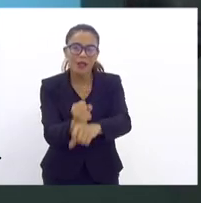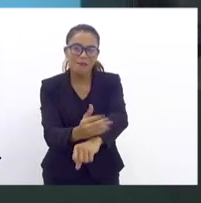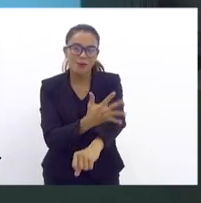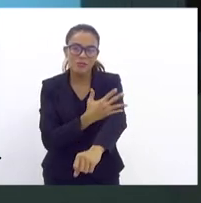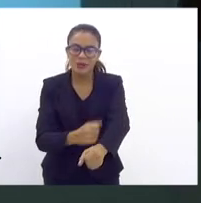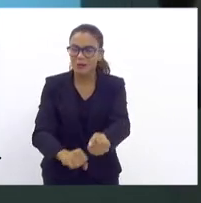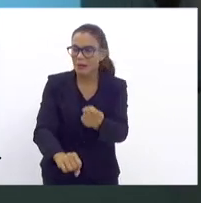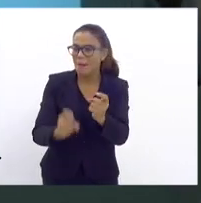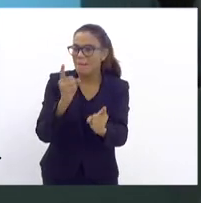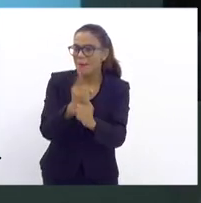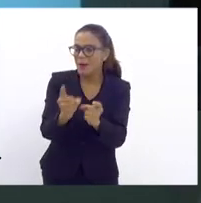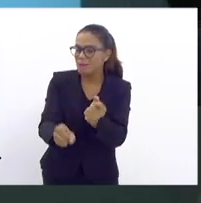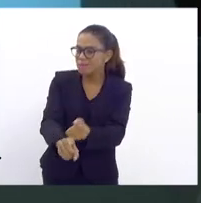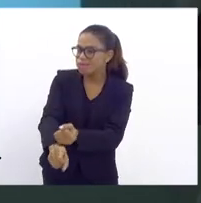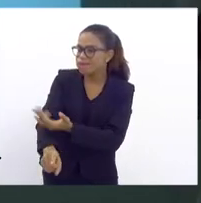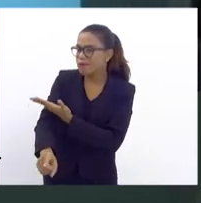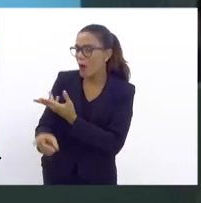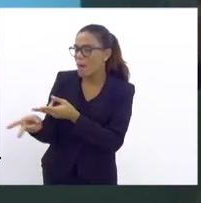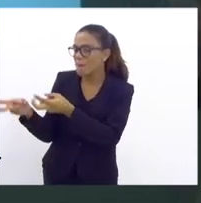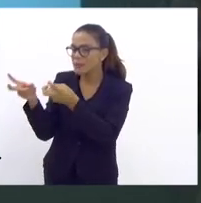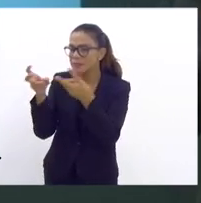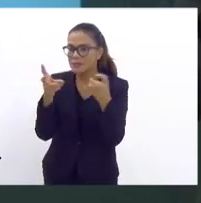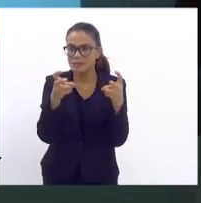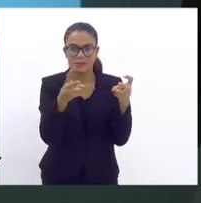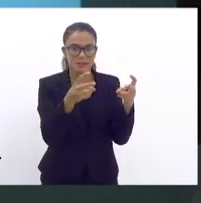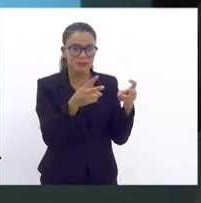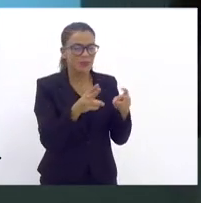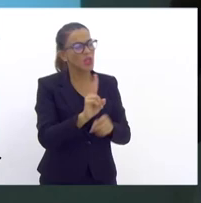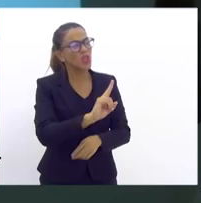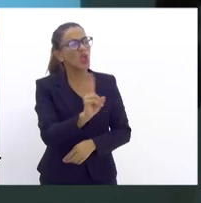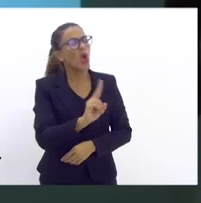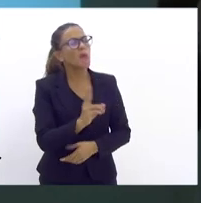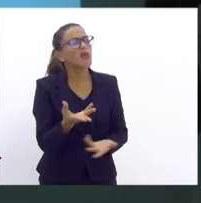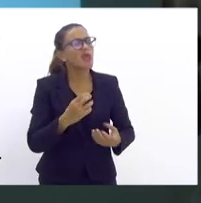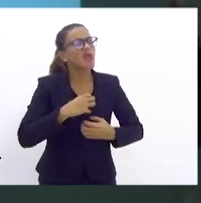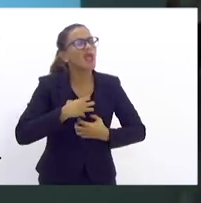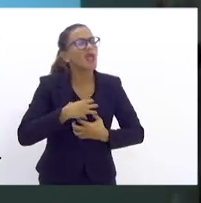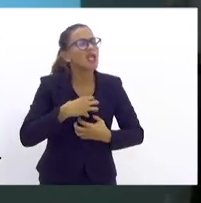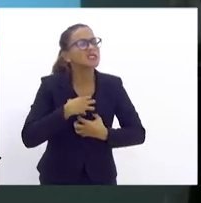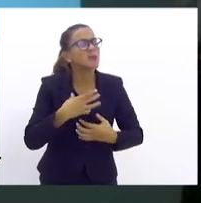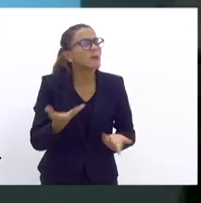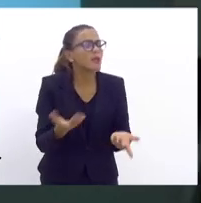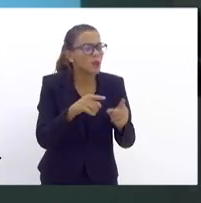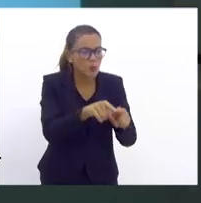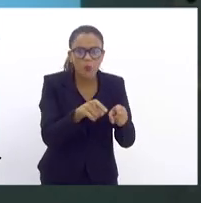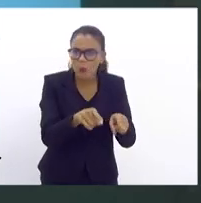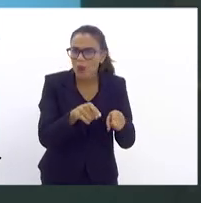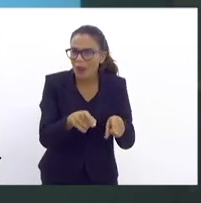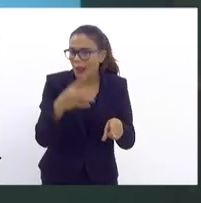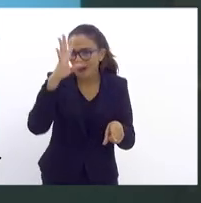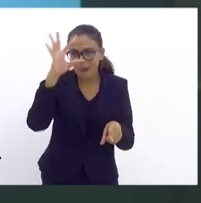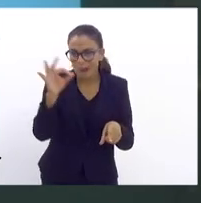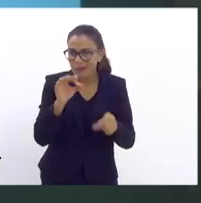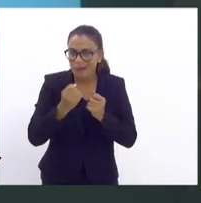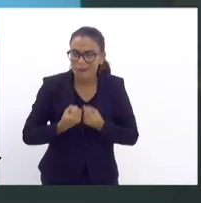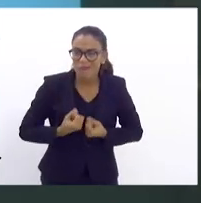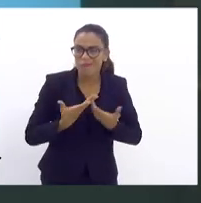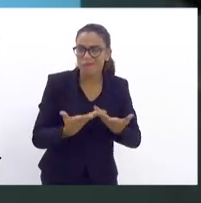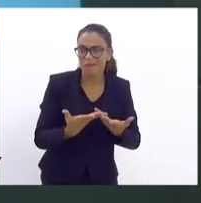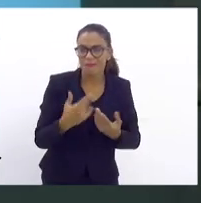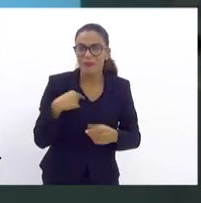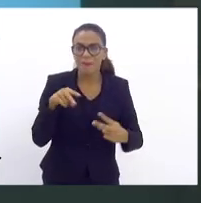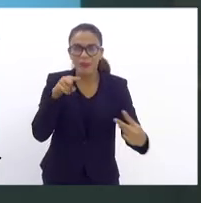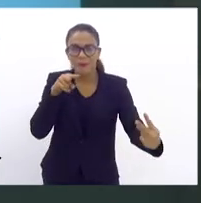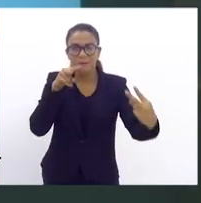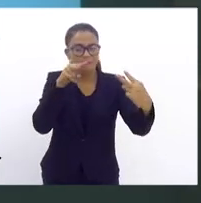emoção de perceber não só de perceber identificar nomear e saber o que fazer com essa emoção qual estou sentindo contato